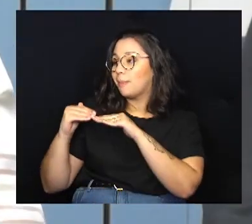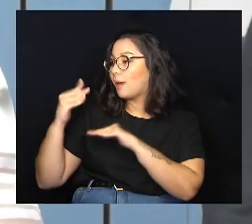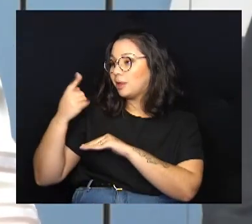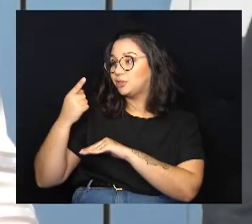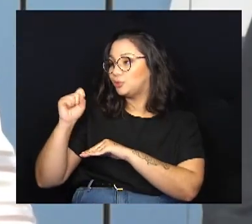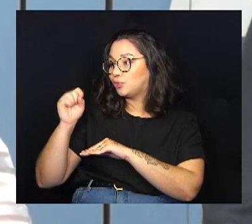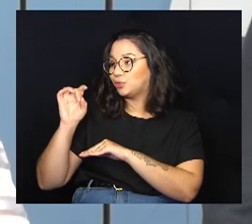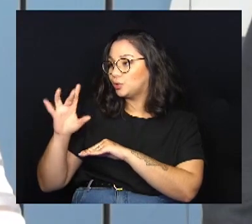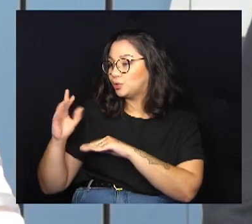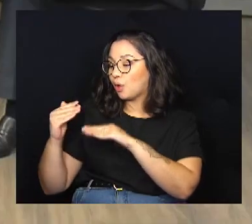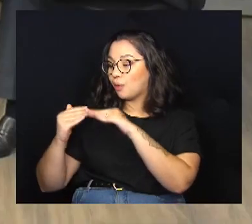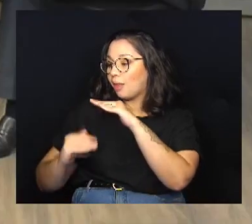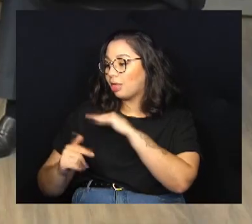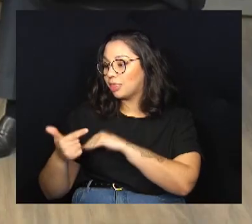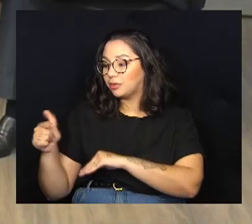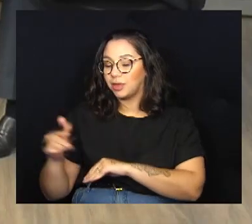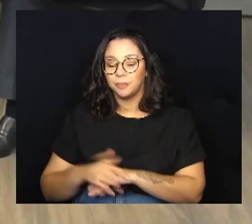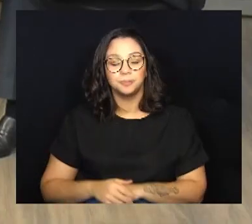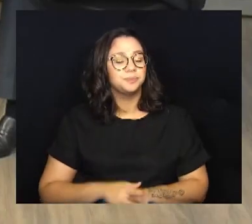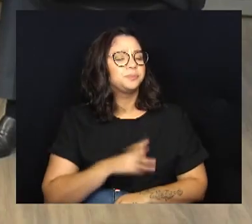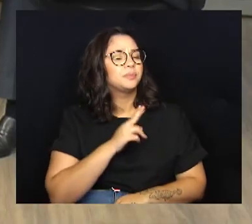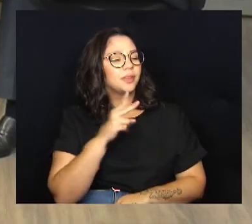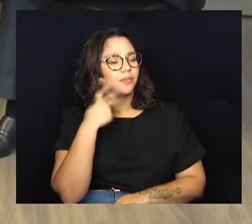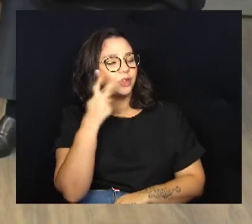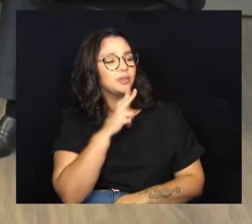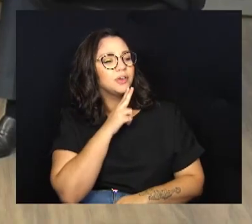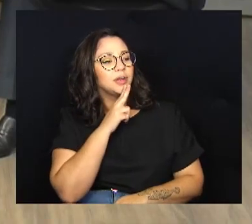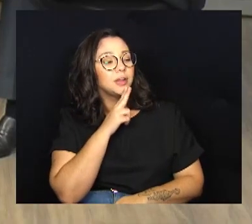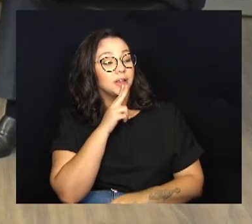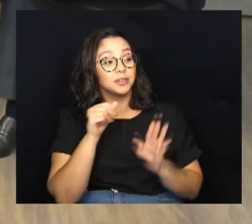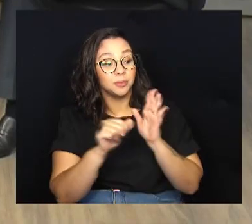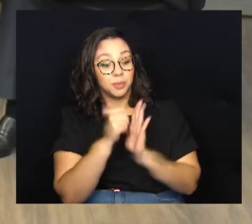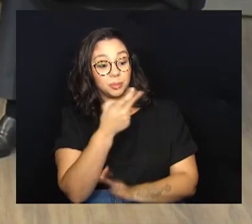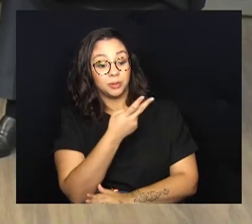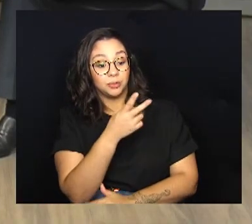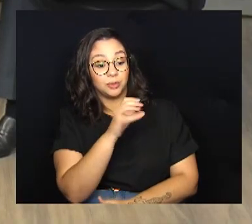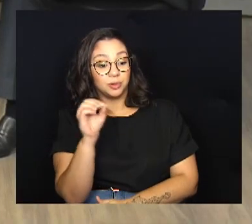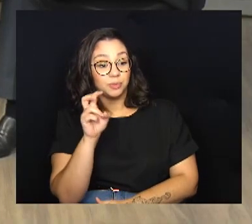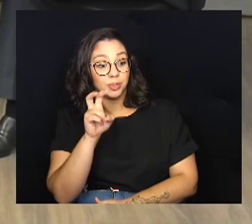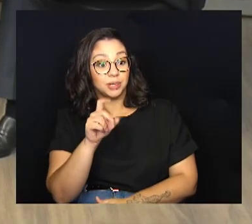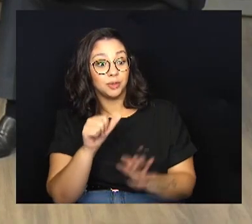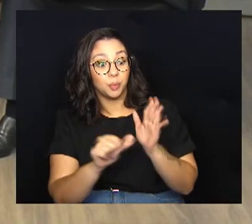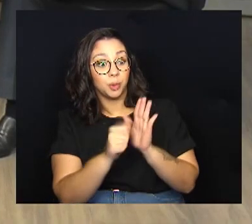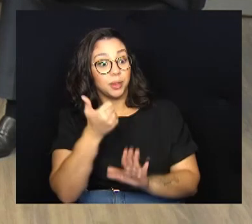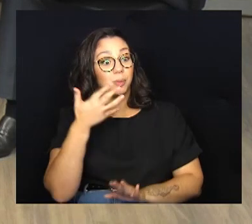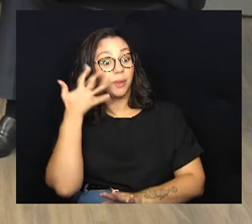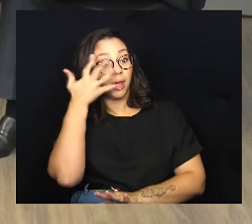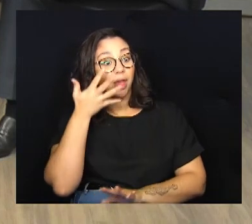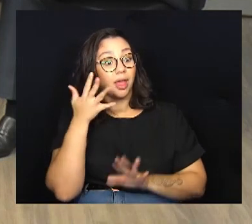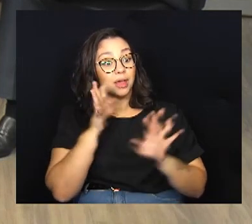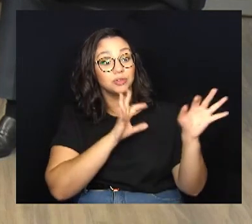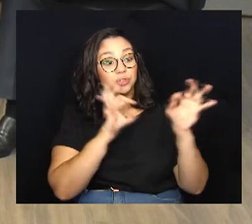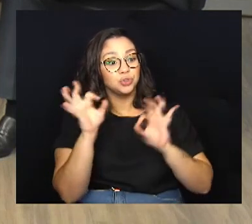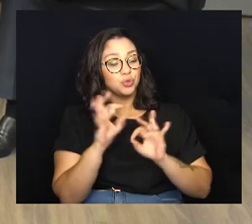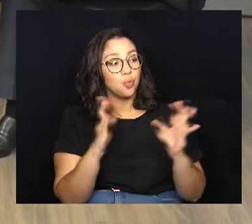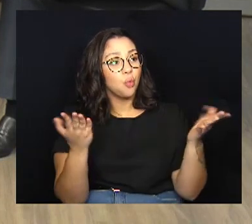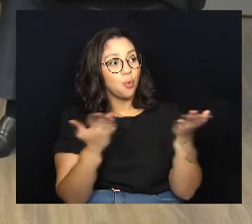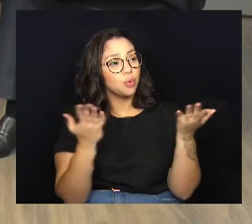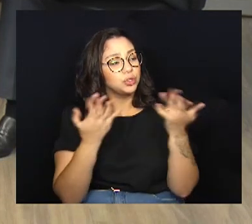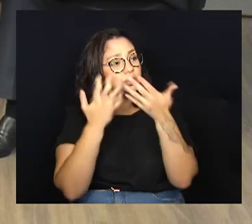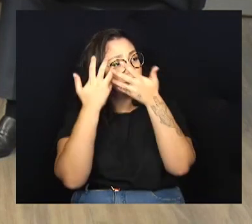Comem, Conselho Municipal de Entorpecentes, a gente iniciou uma discussão sobre